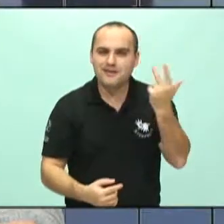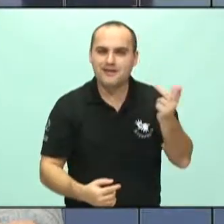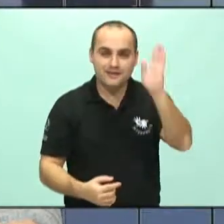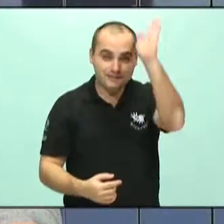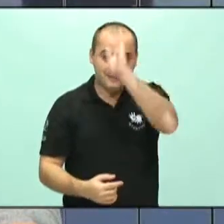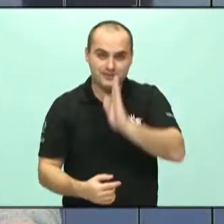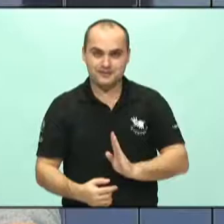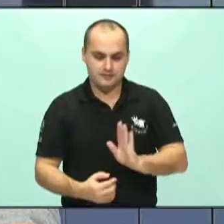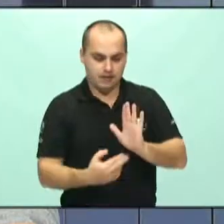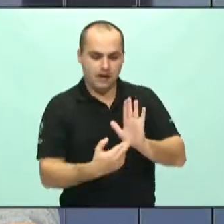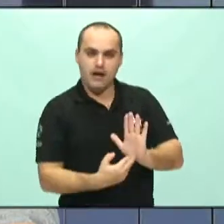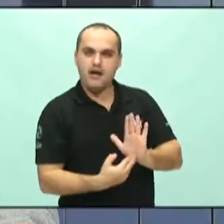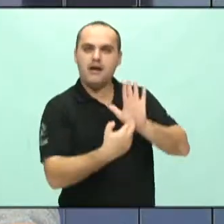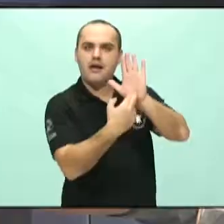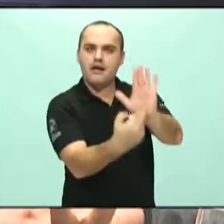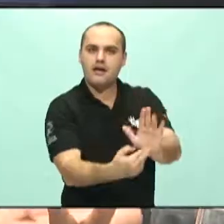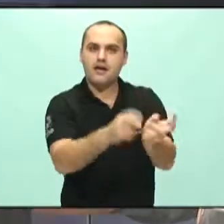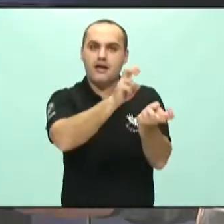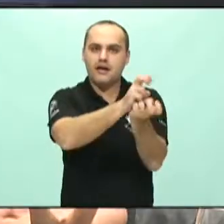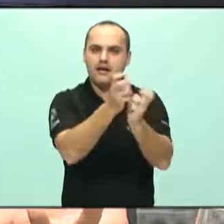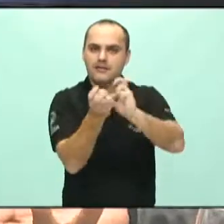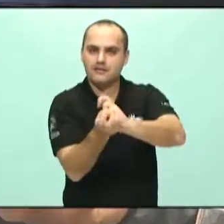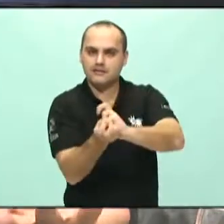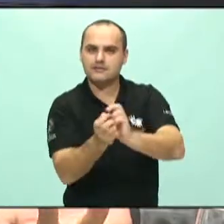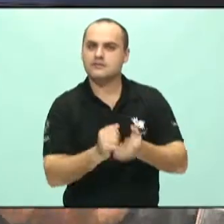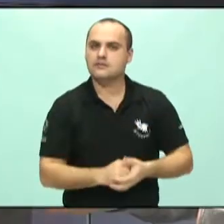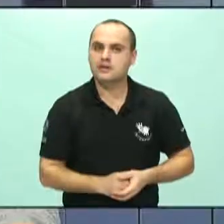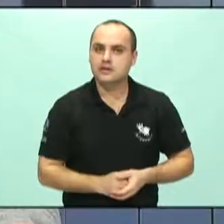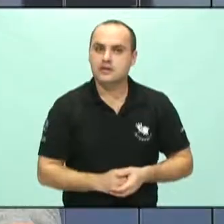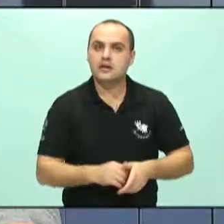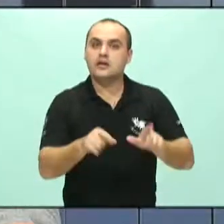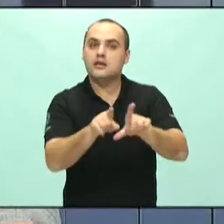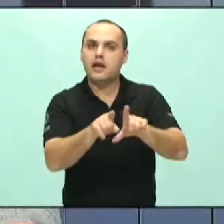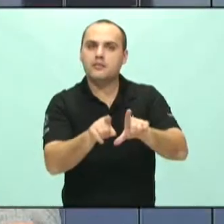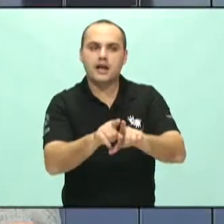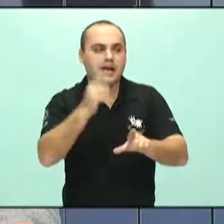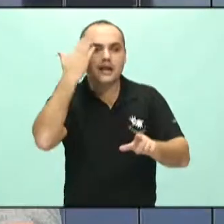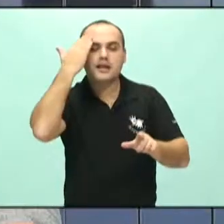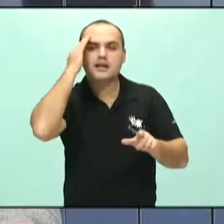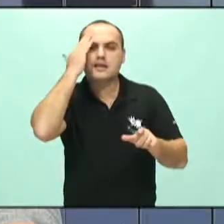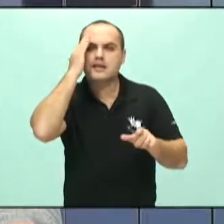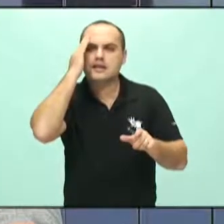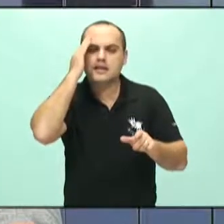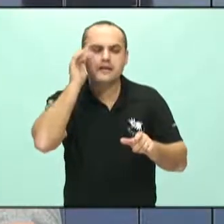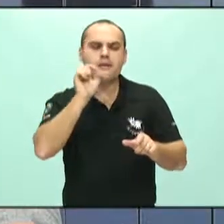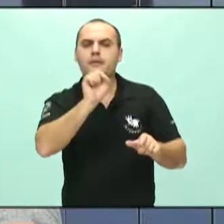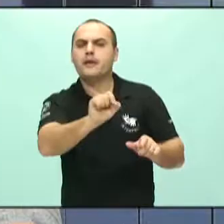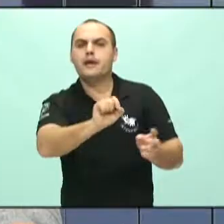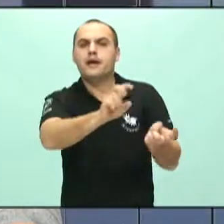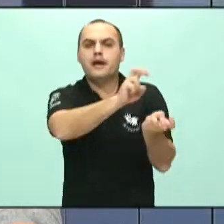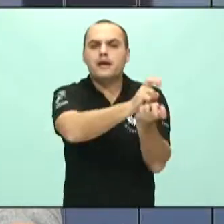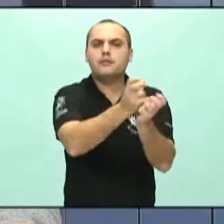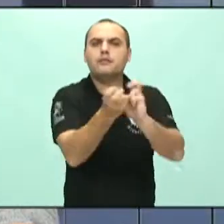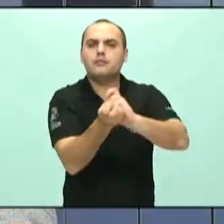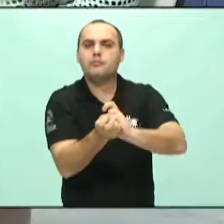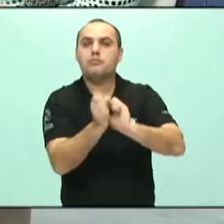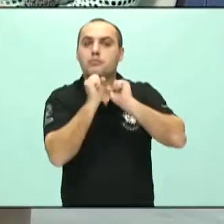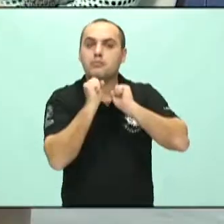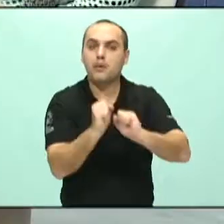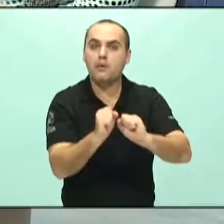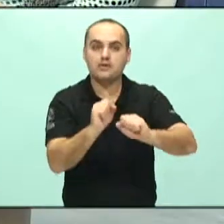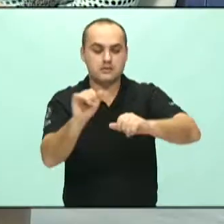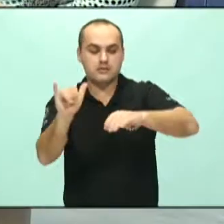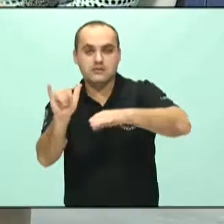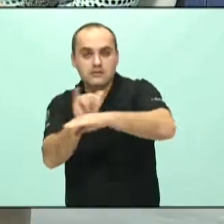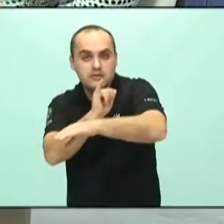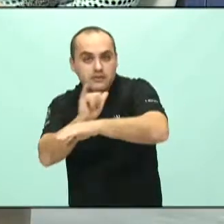e chegar até o que a capoeira pode hoje ser utilizada numa ferramenta pedagógica dentro da